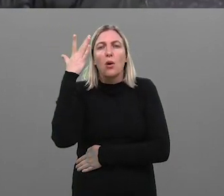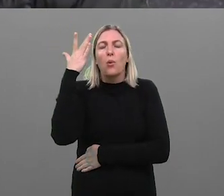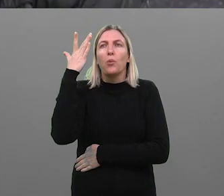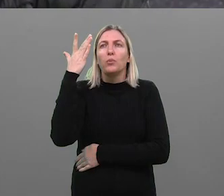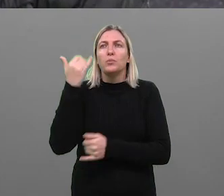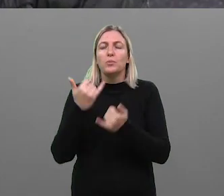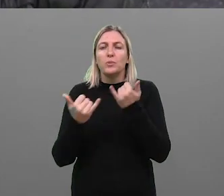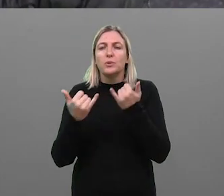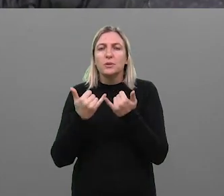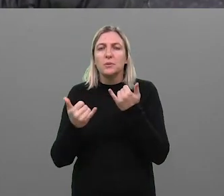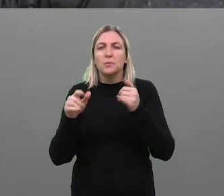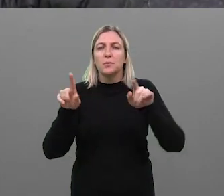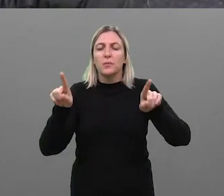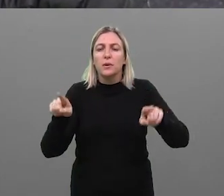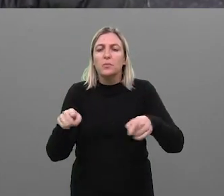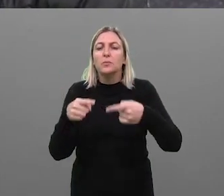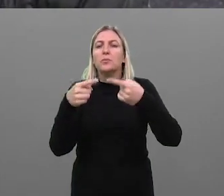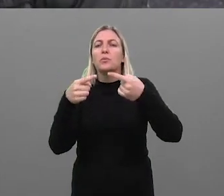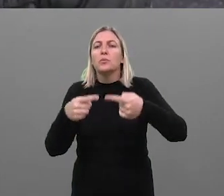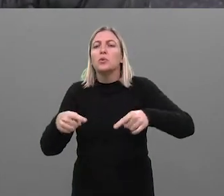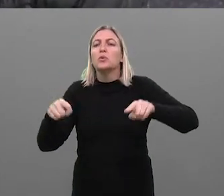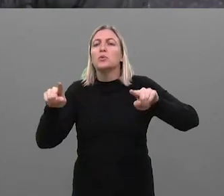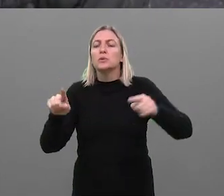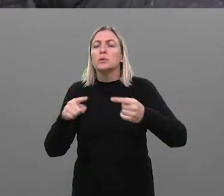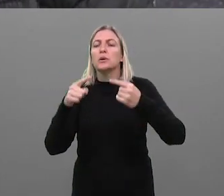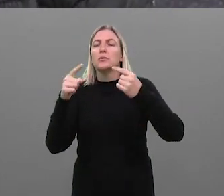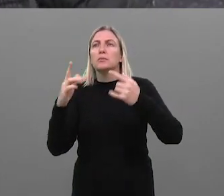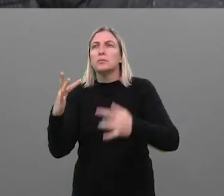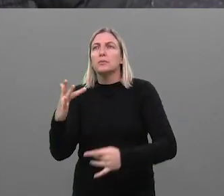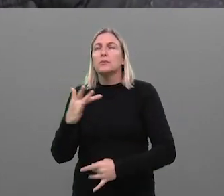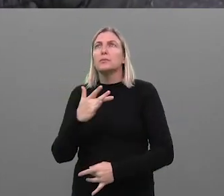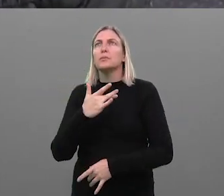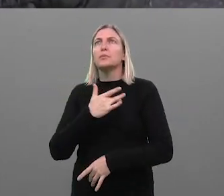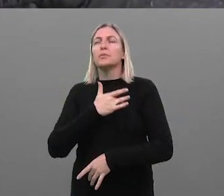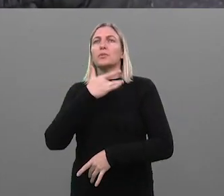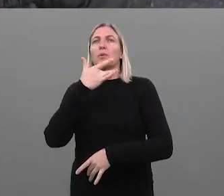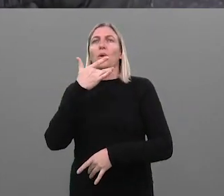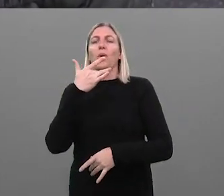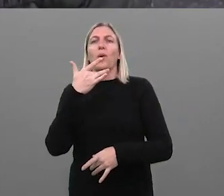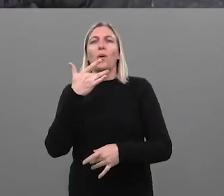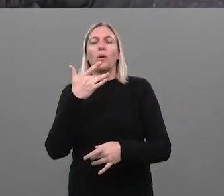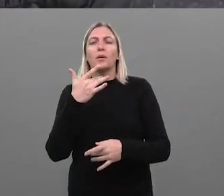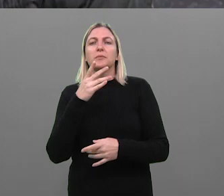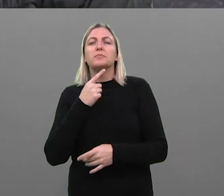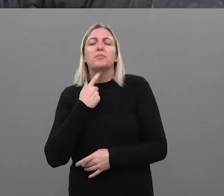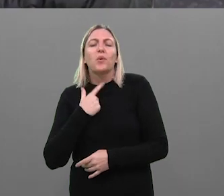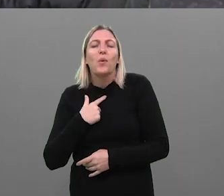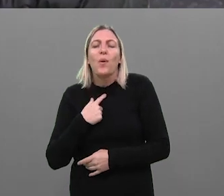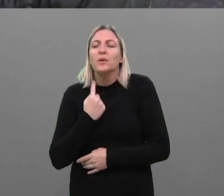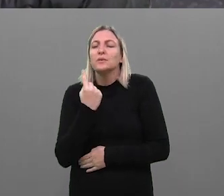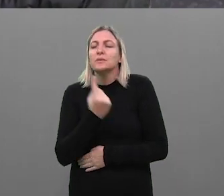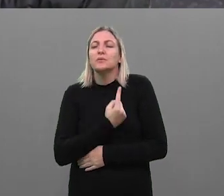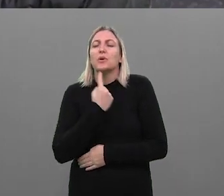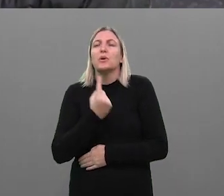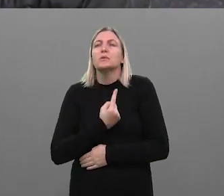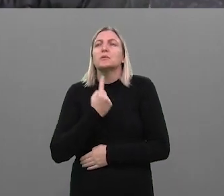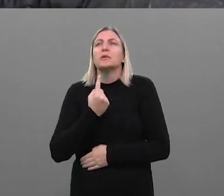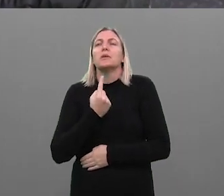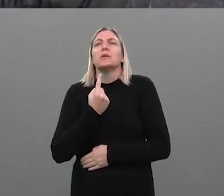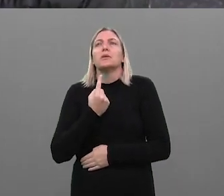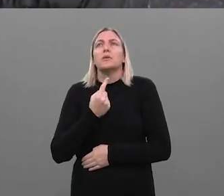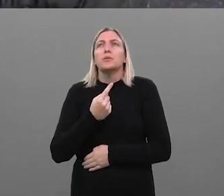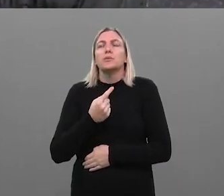isso eh ser tocado pelas musas e você não se importar de passar muitas e muitas horas praticando ali